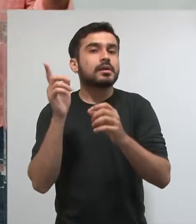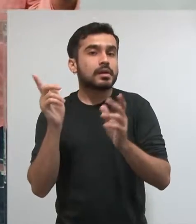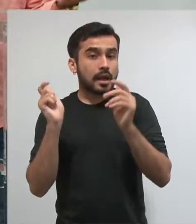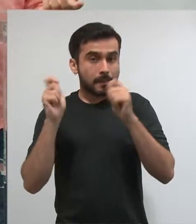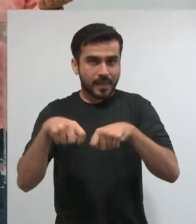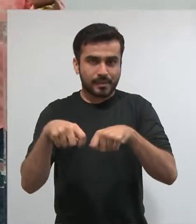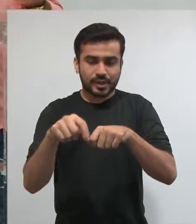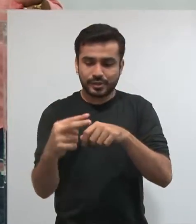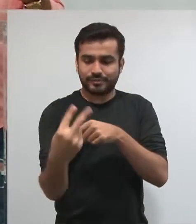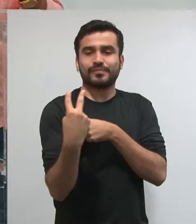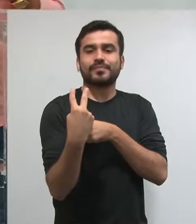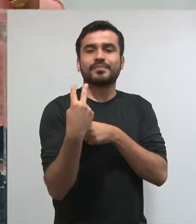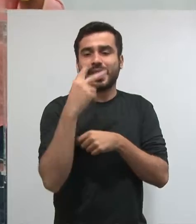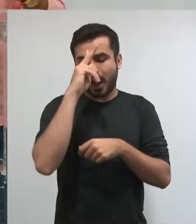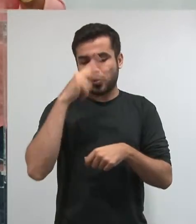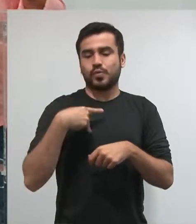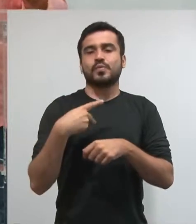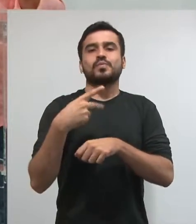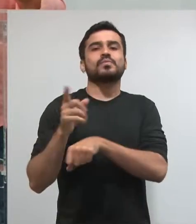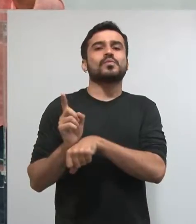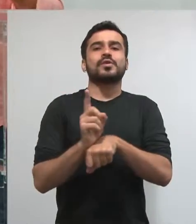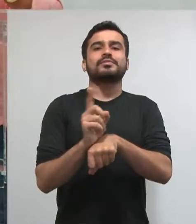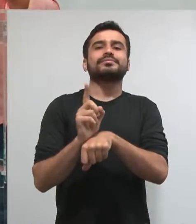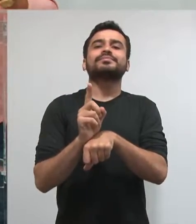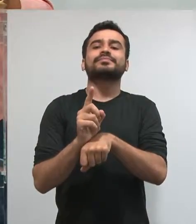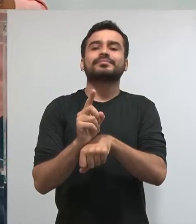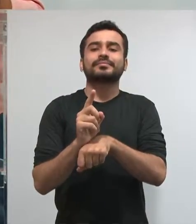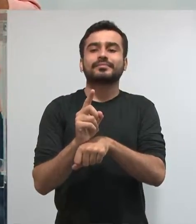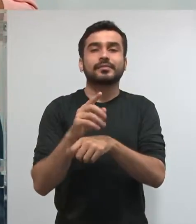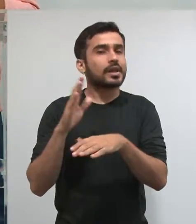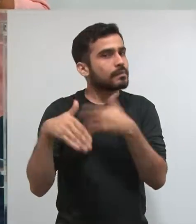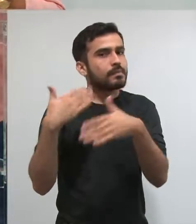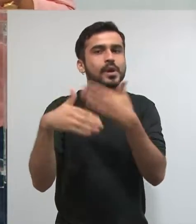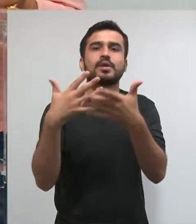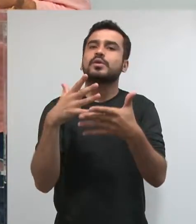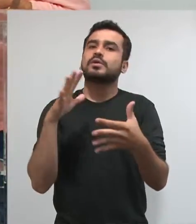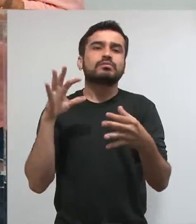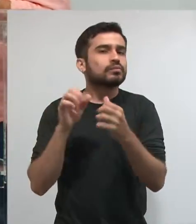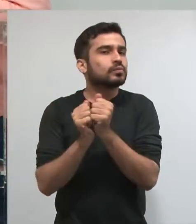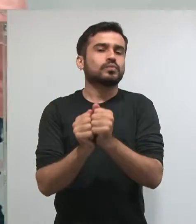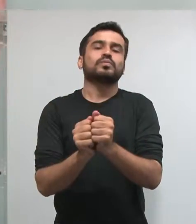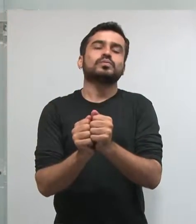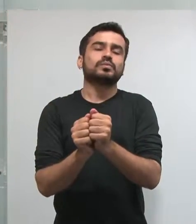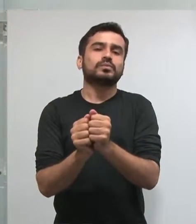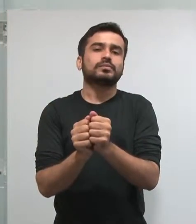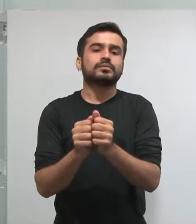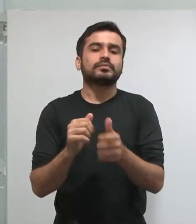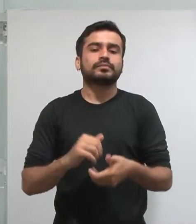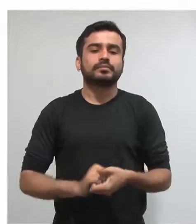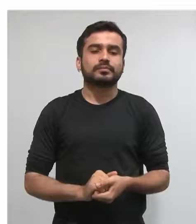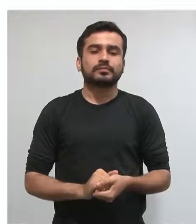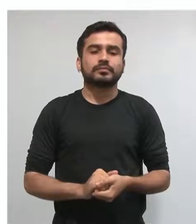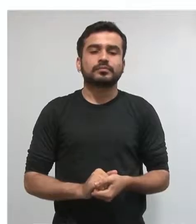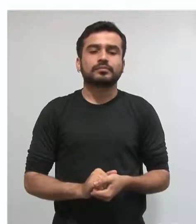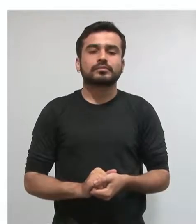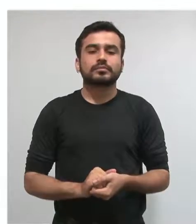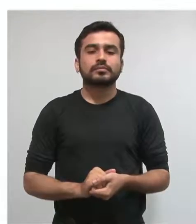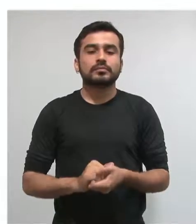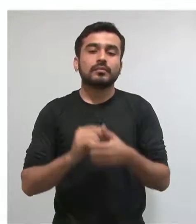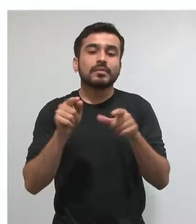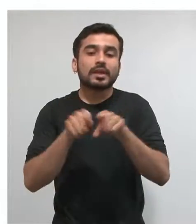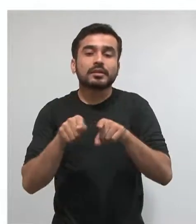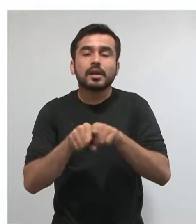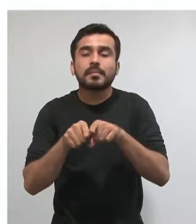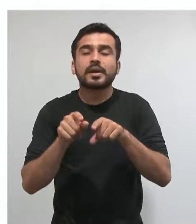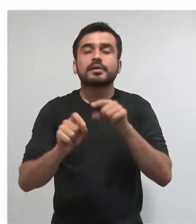ser monitorado também, ele está contribuindo para a sua própria evolução nessa perspectiva sistêmica, ok? Capaz